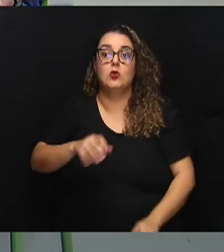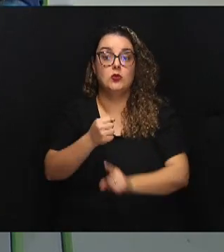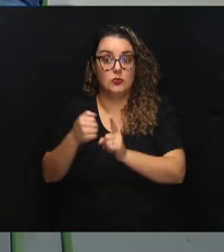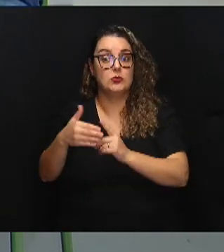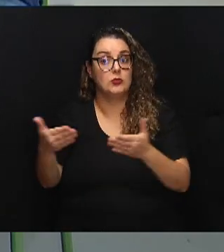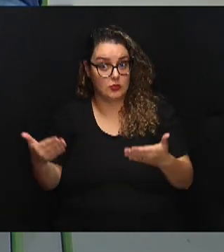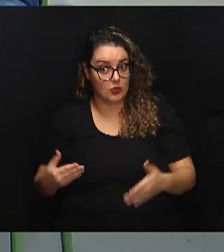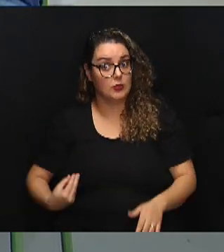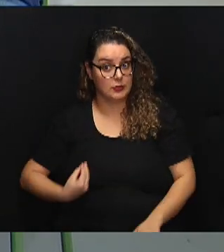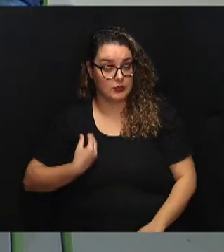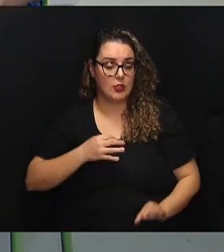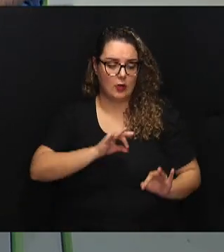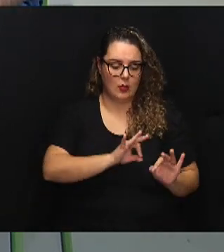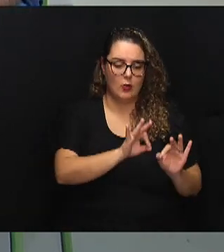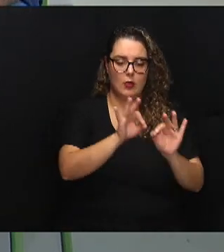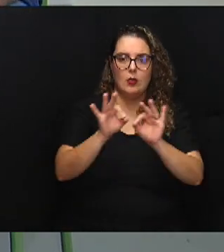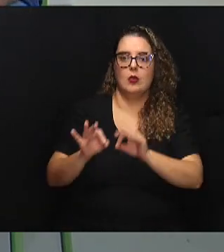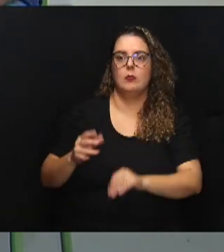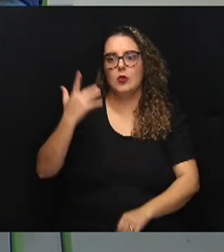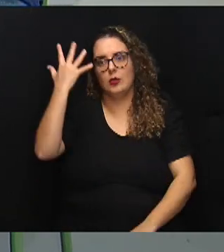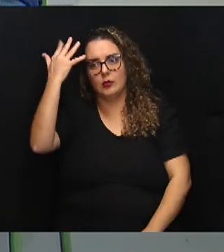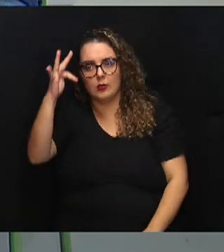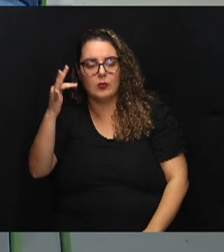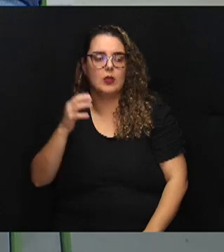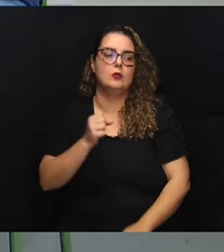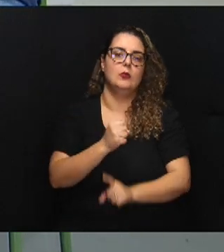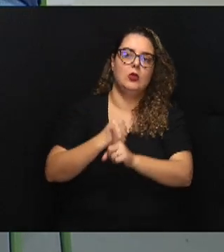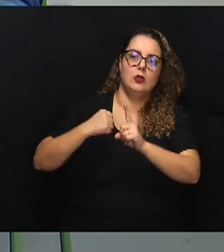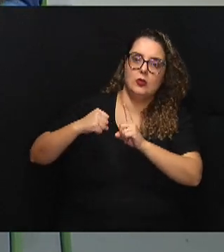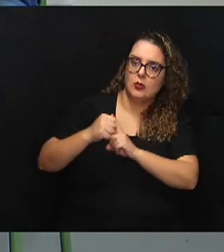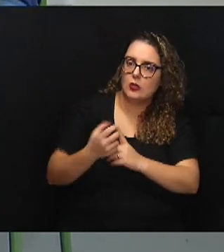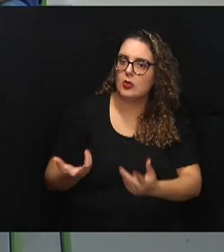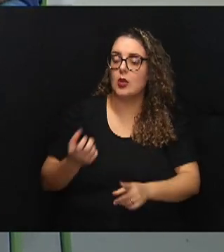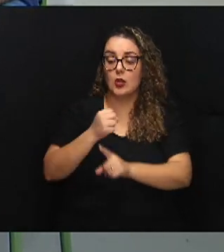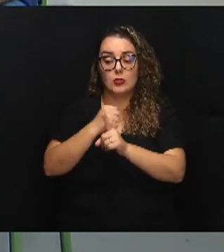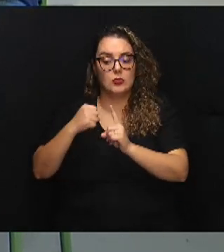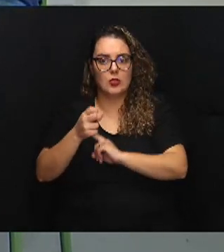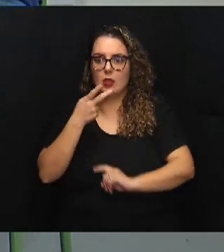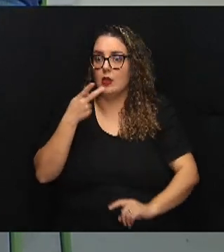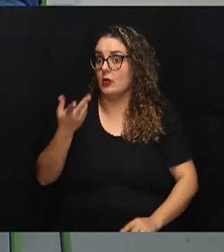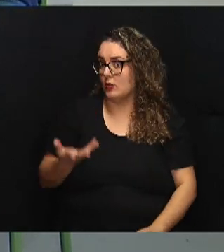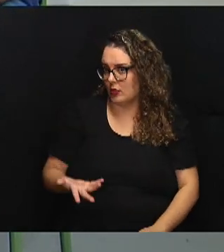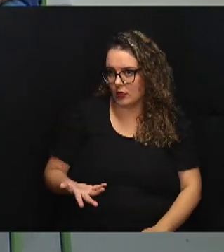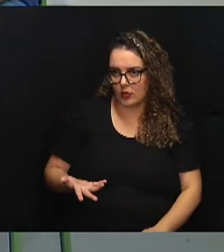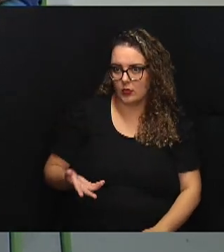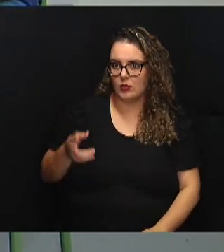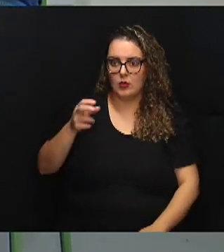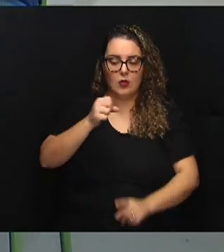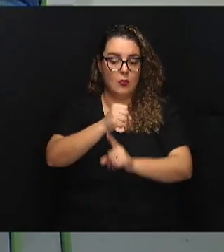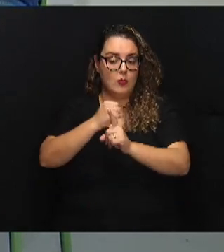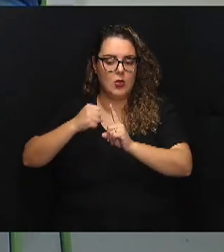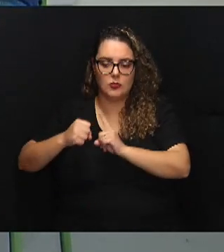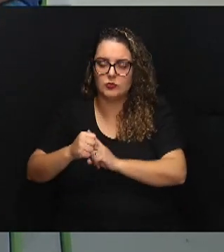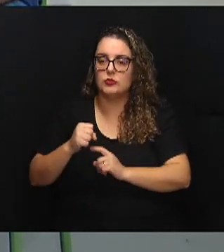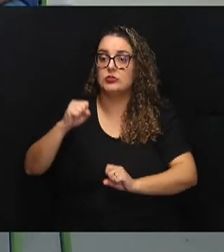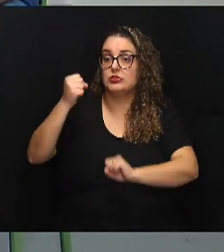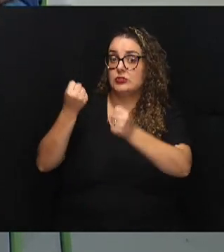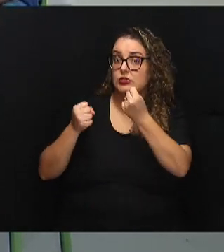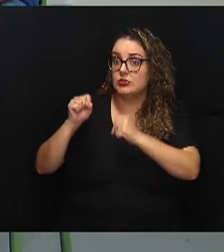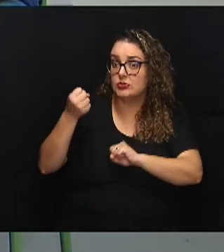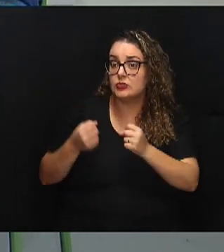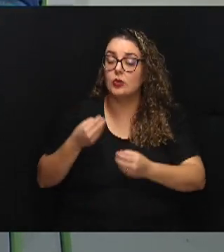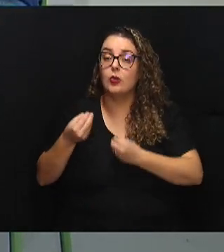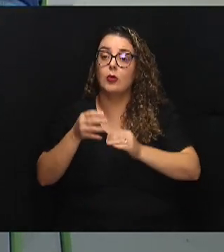isso vai sendo acompanhado pela filosofia, pela sociologia. A sociologia vai falar muito sobre uma sociedade industrial, como que essa sociedade está